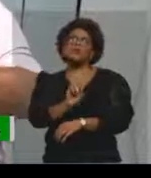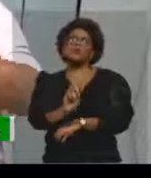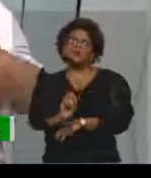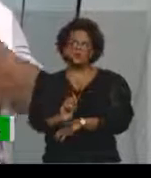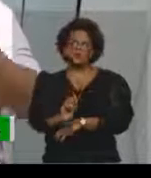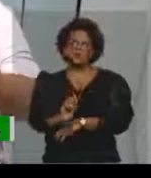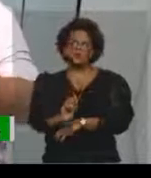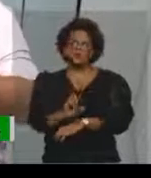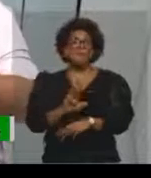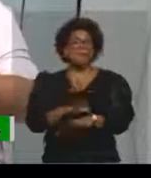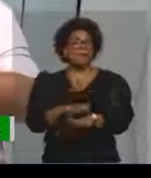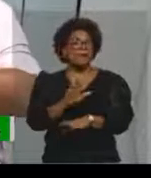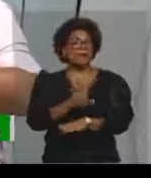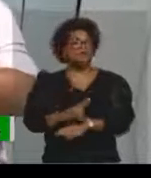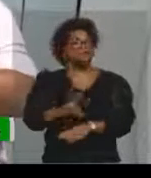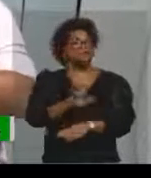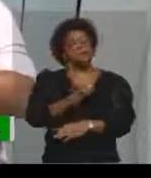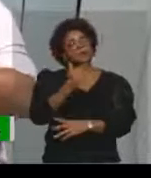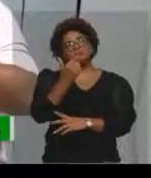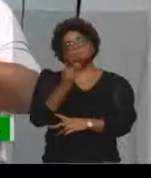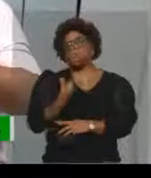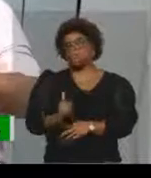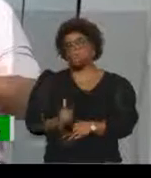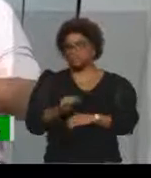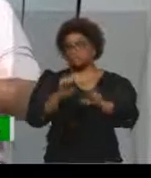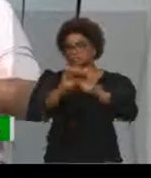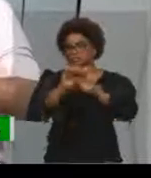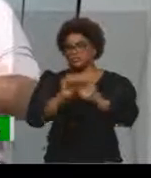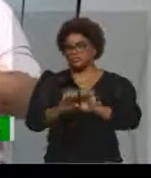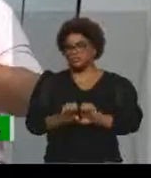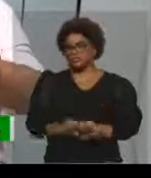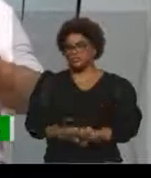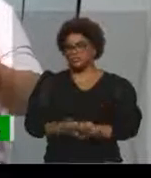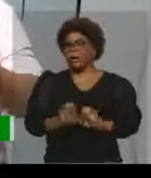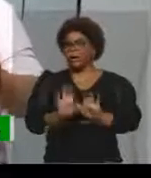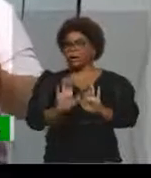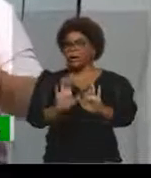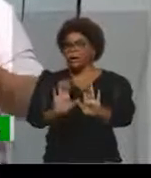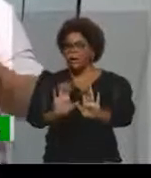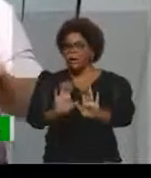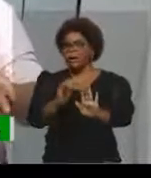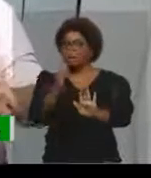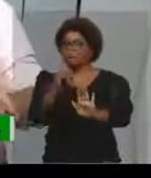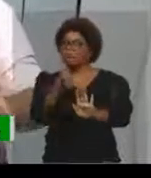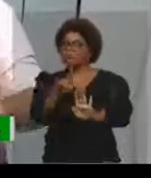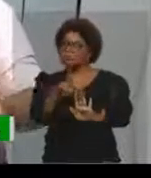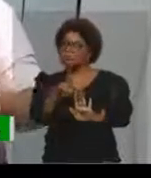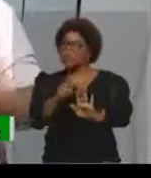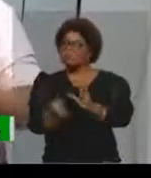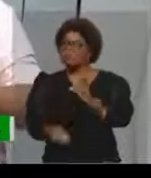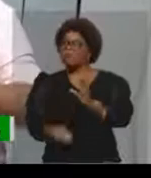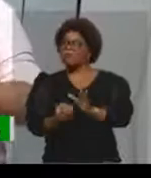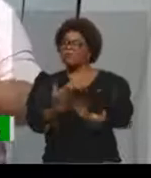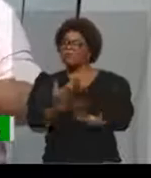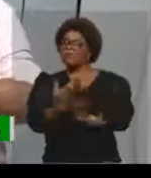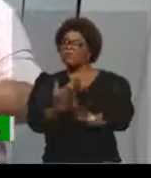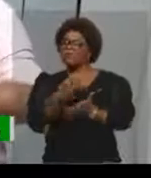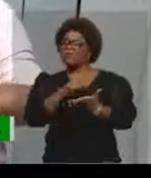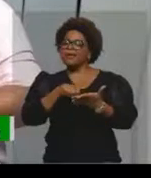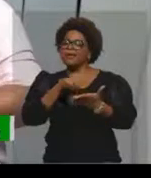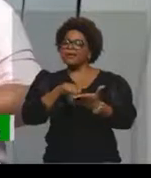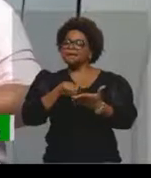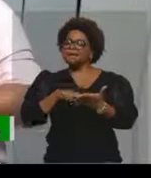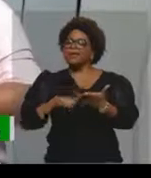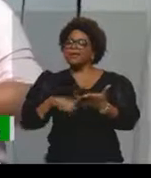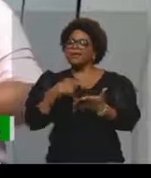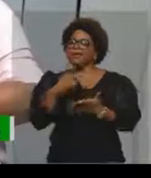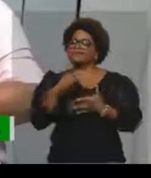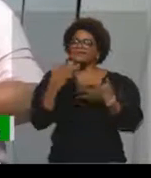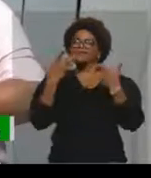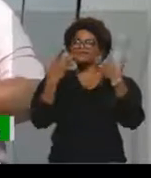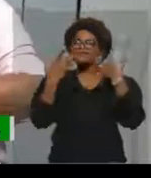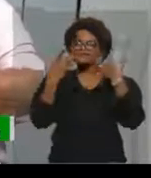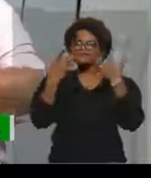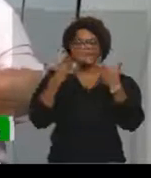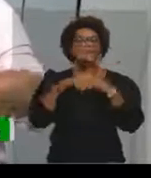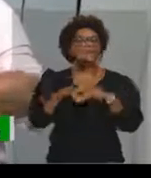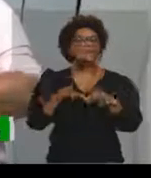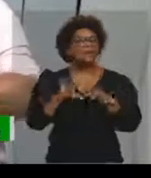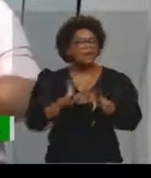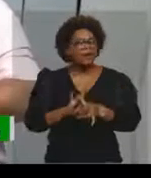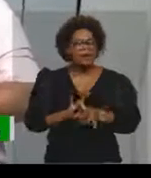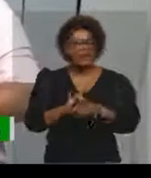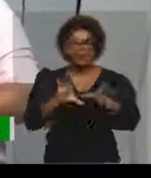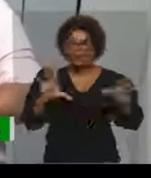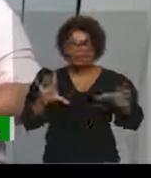professora? Estruturalmente não há, mas você aí como escritor da sua peça, você pode fazer essa opção sim